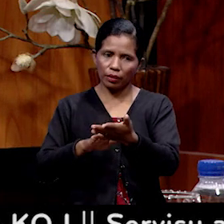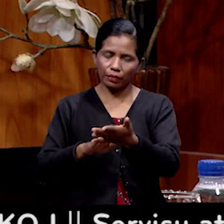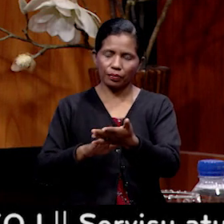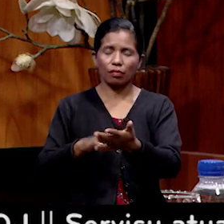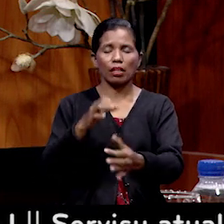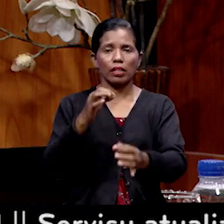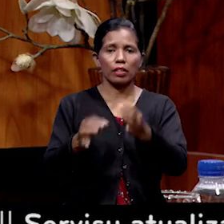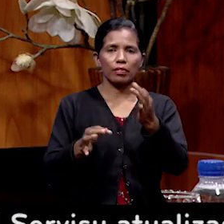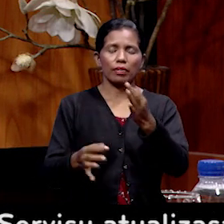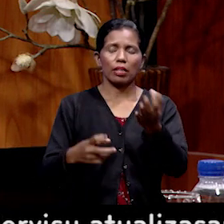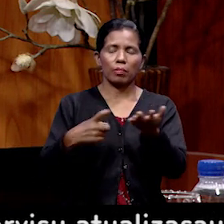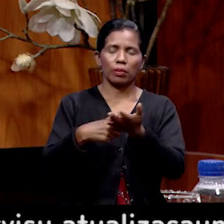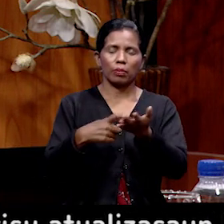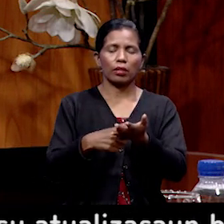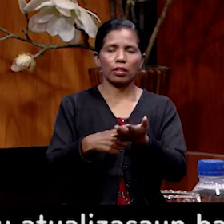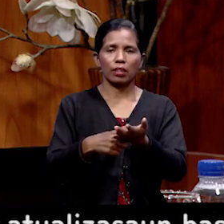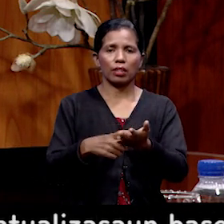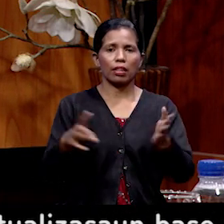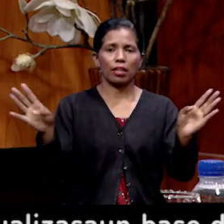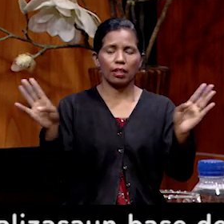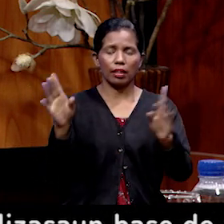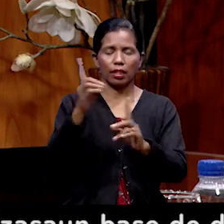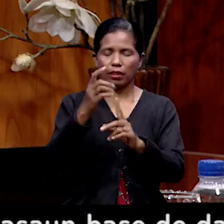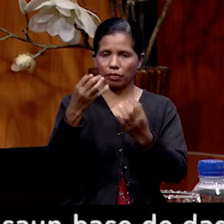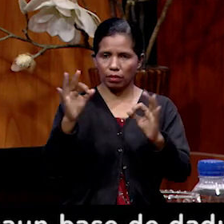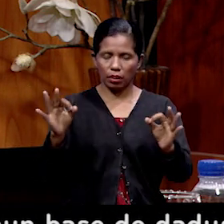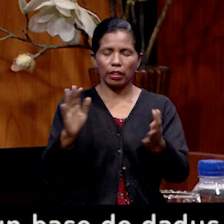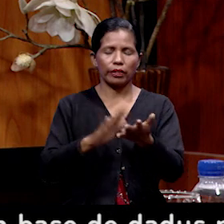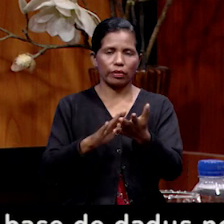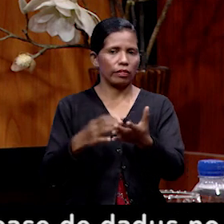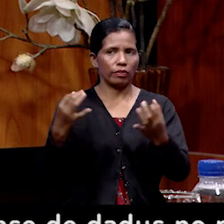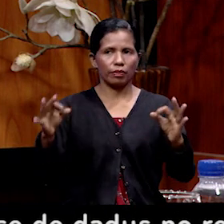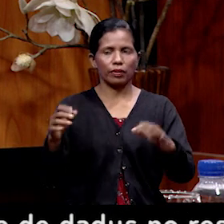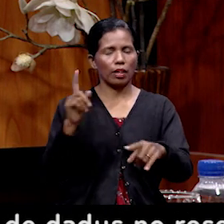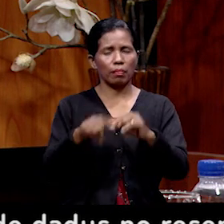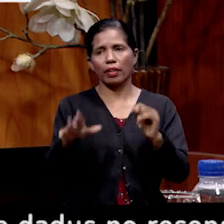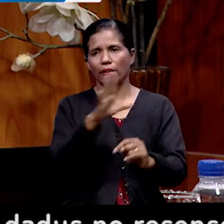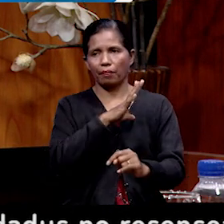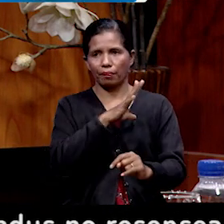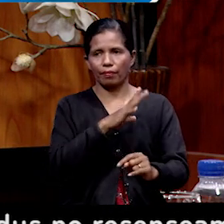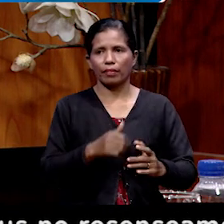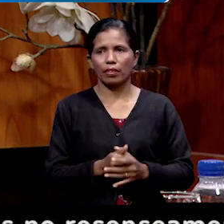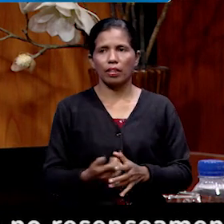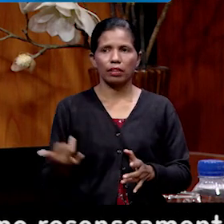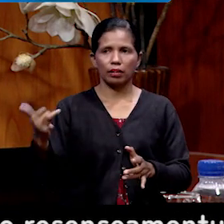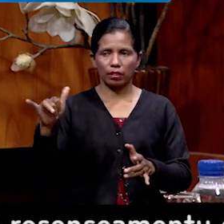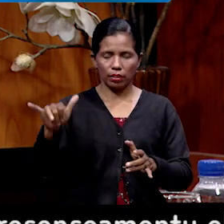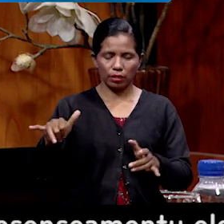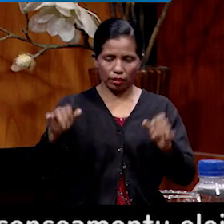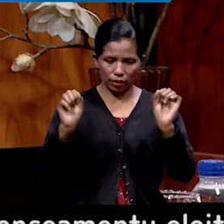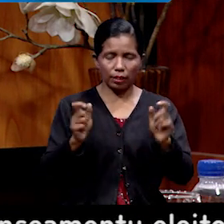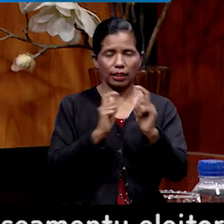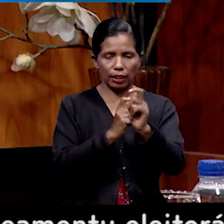emergência, nene, vai, escola, lalau, tamo, bota, escola, baum, uma, escola, online, nela, velheng, anda, sirane, tenta, tu, fila,